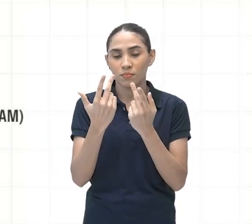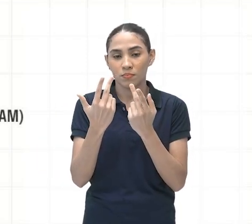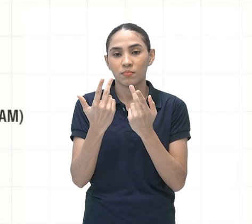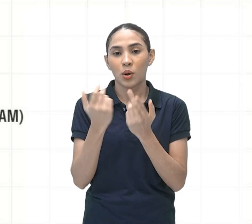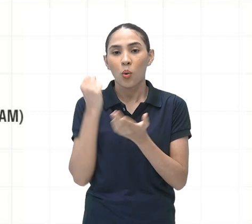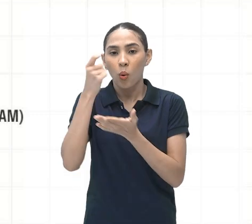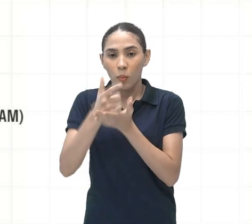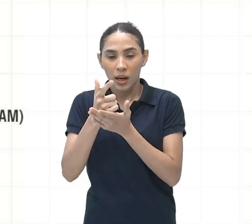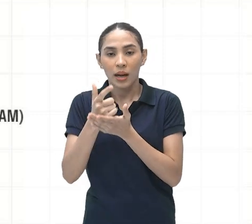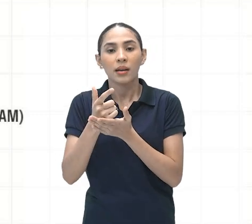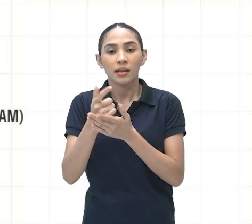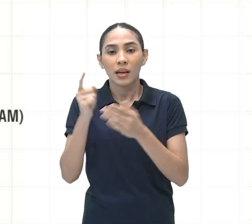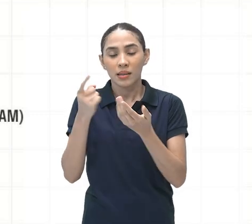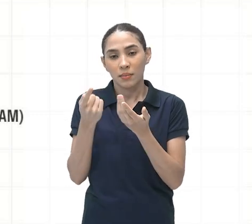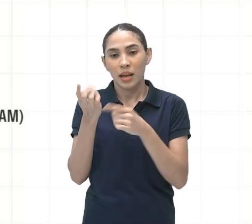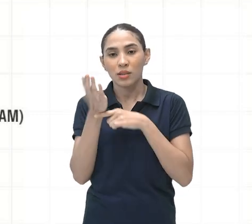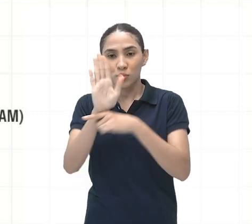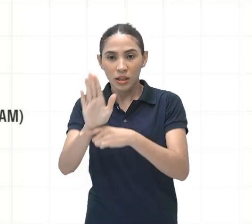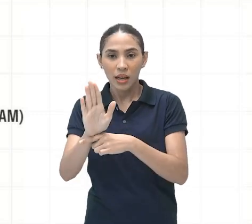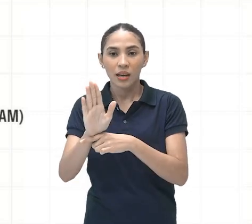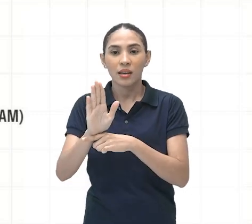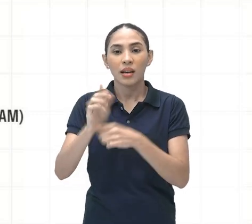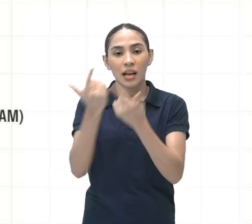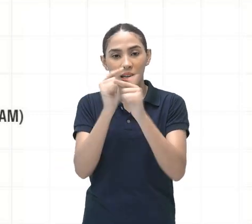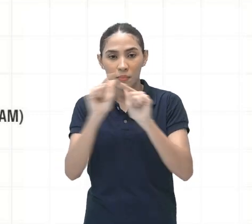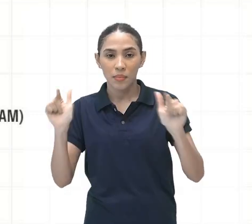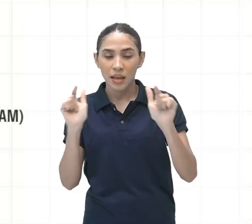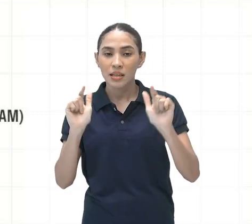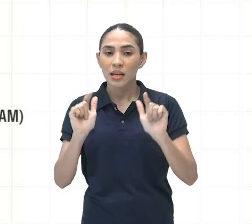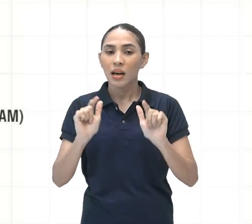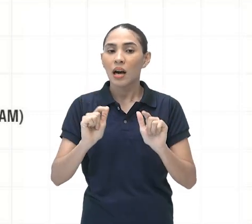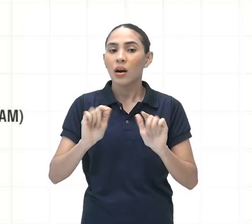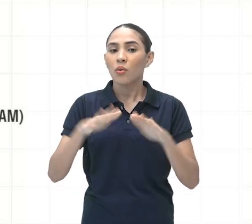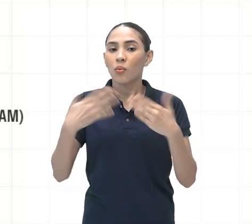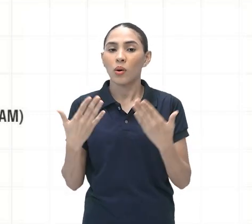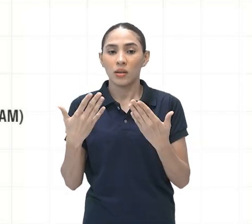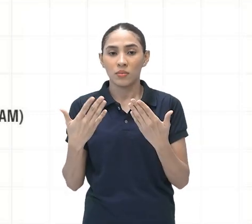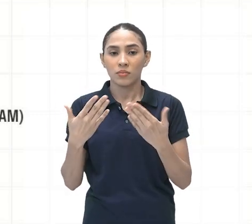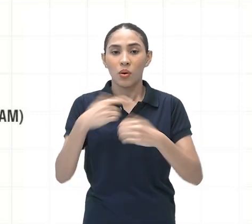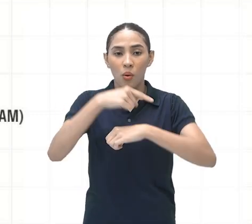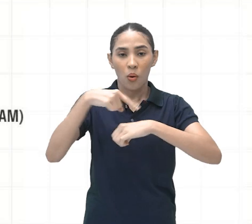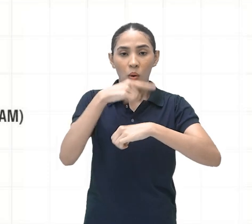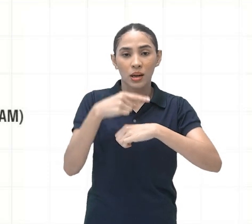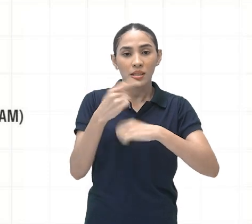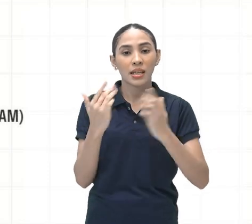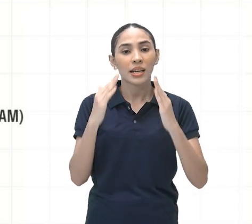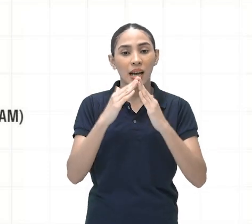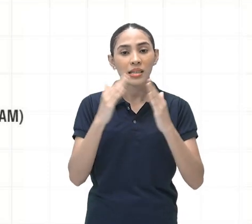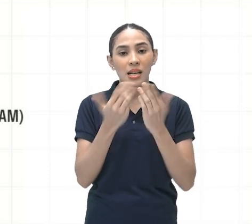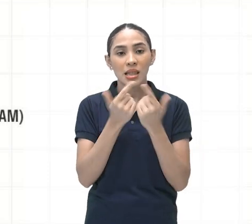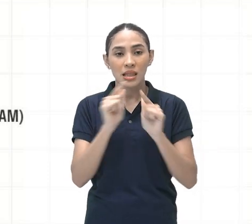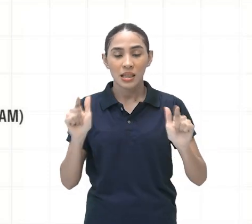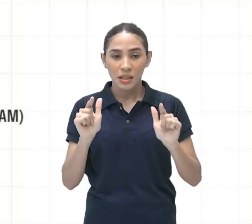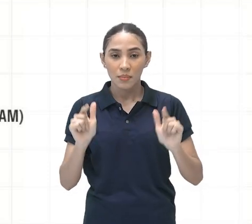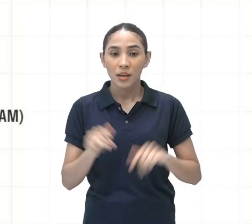para ajudar na limpeza, em quanto tempo a casa estará limpa? Então, novamente,